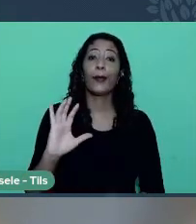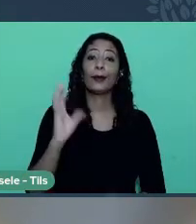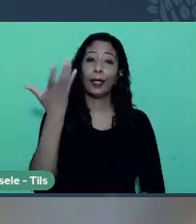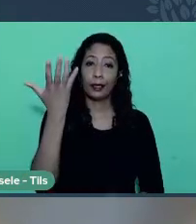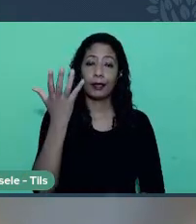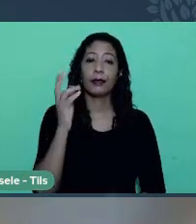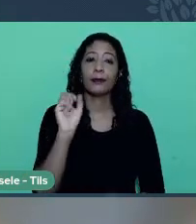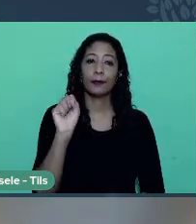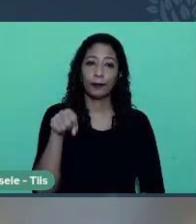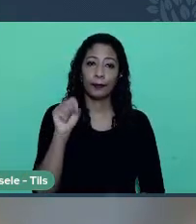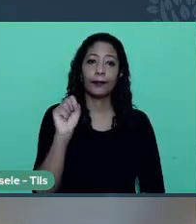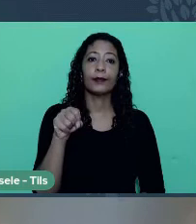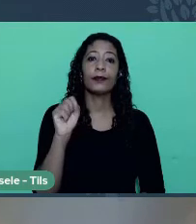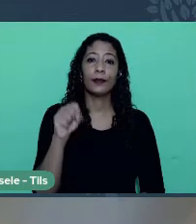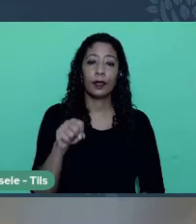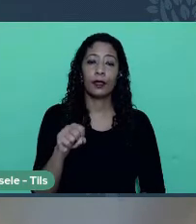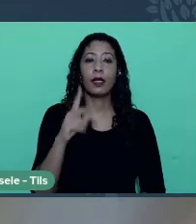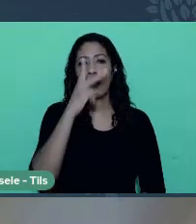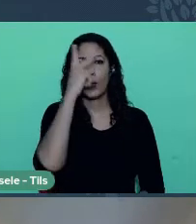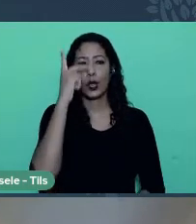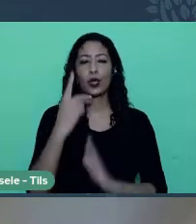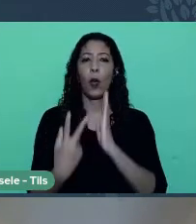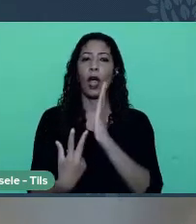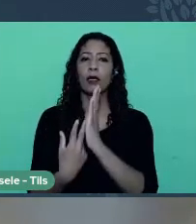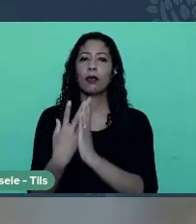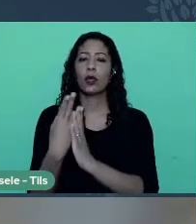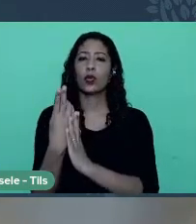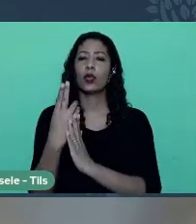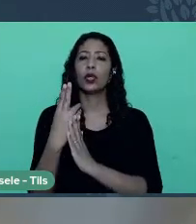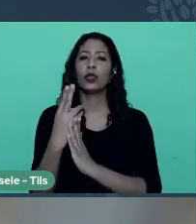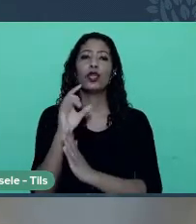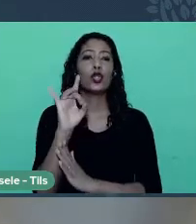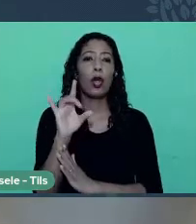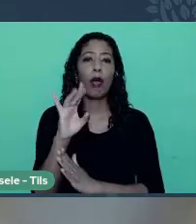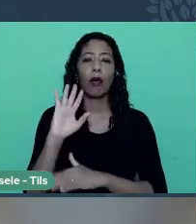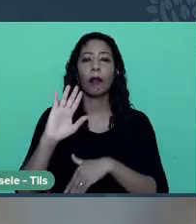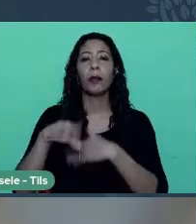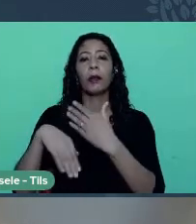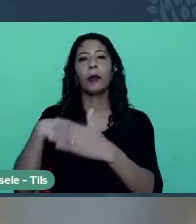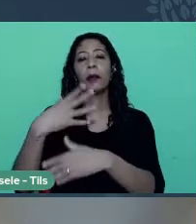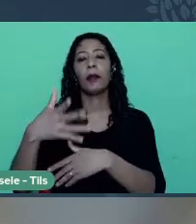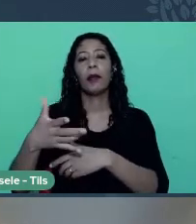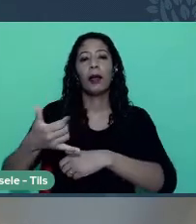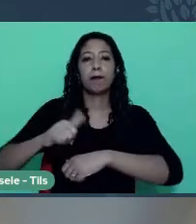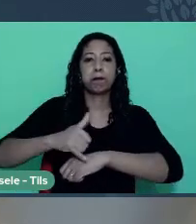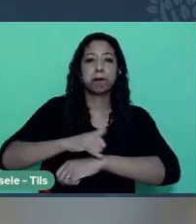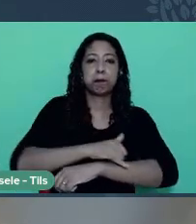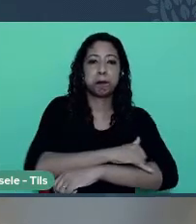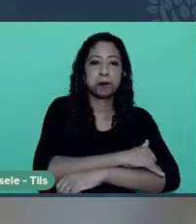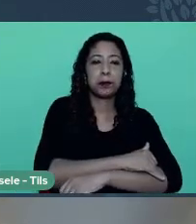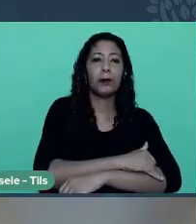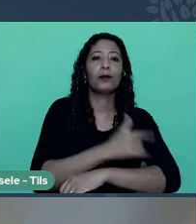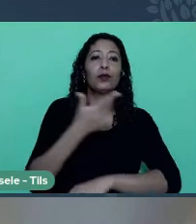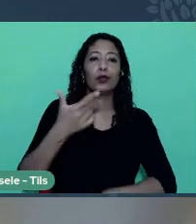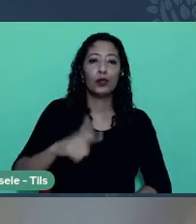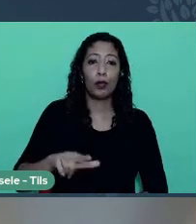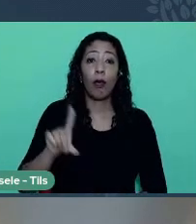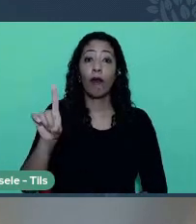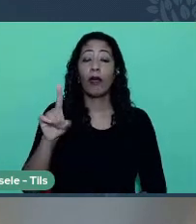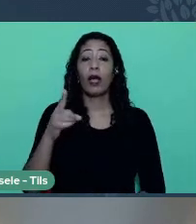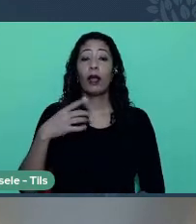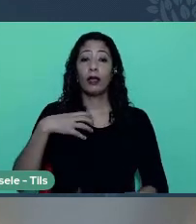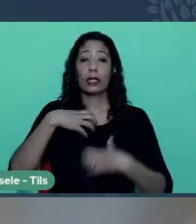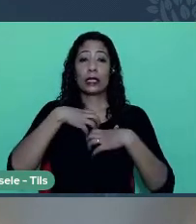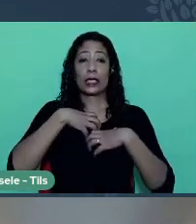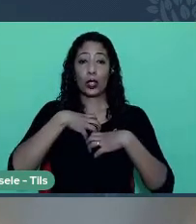pessoas fazem apenas a cirurgia, né? E a gente sabe que ela melhora os sintomas da asma, ela melhora a qualidade de vida